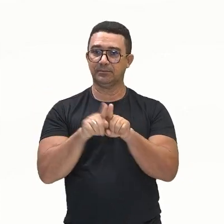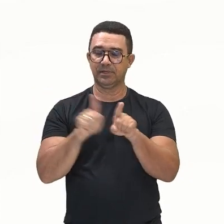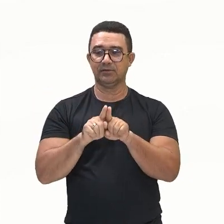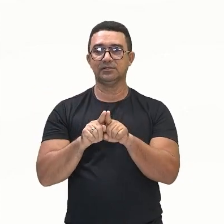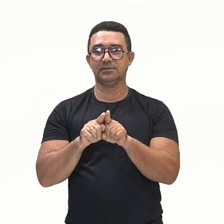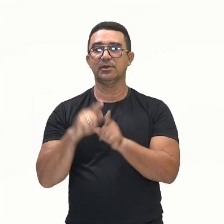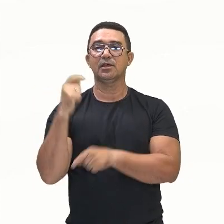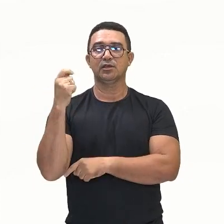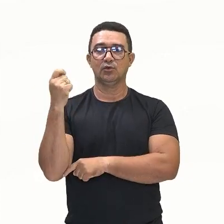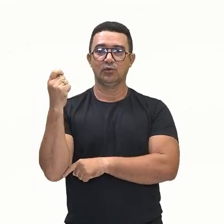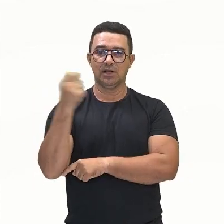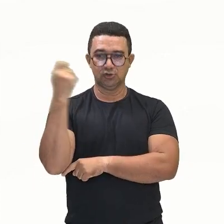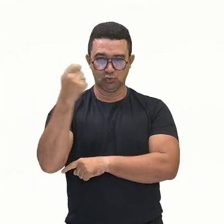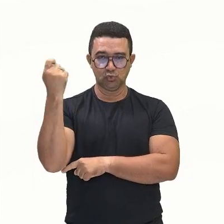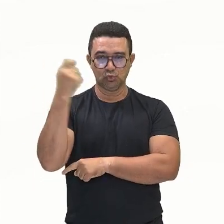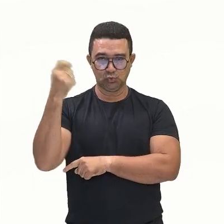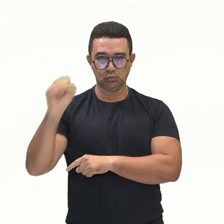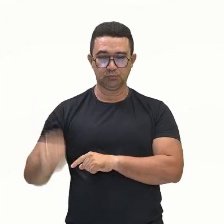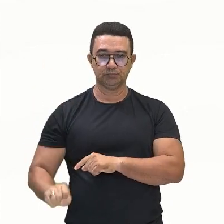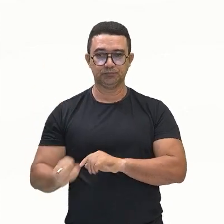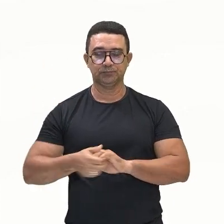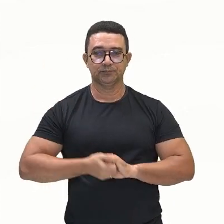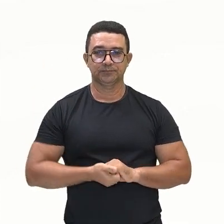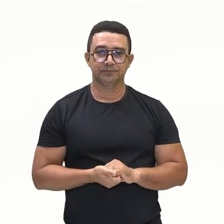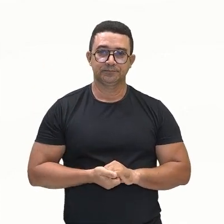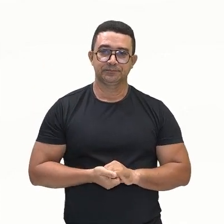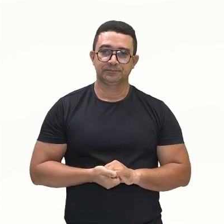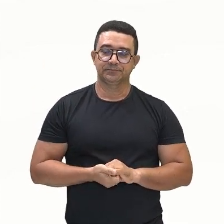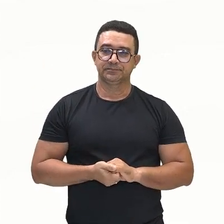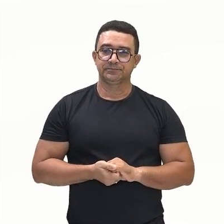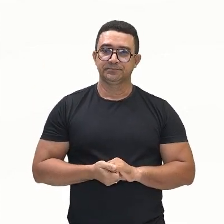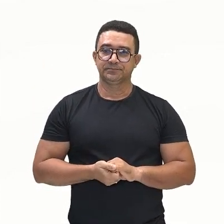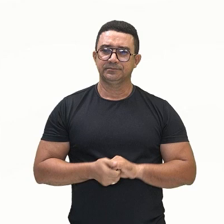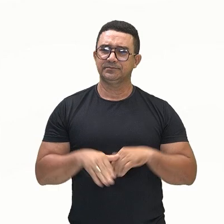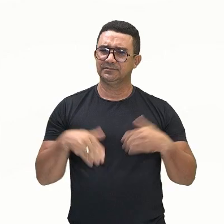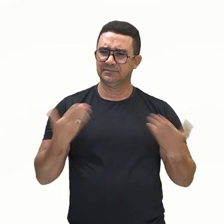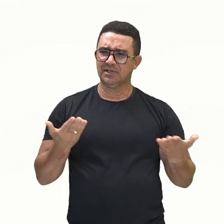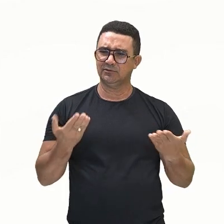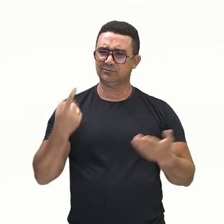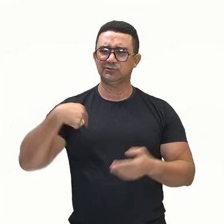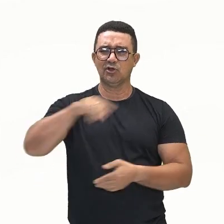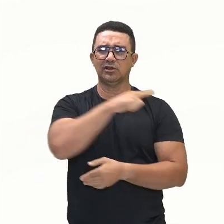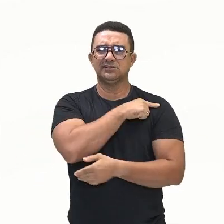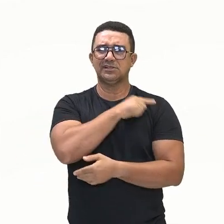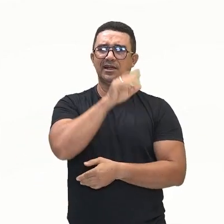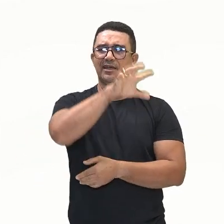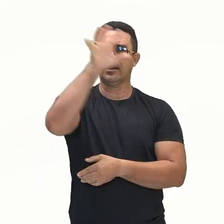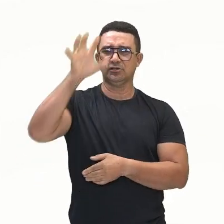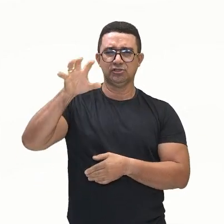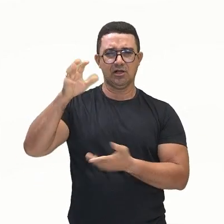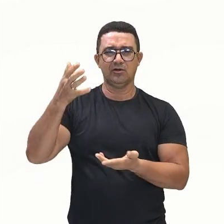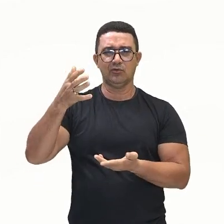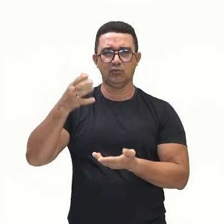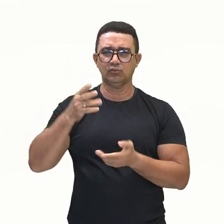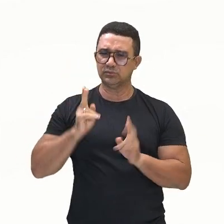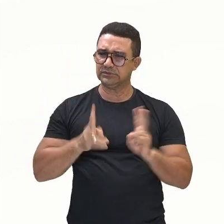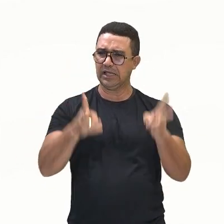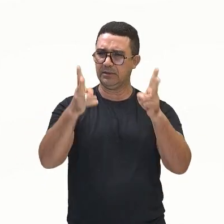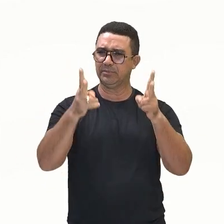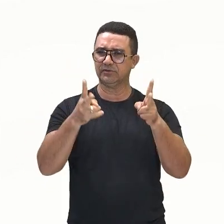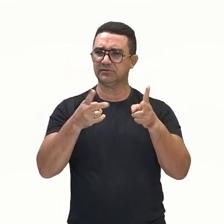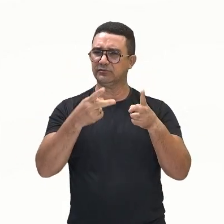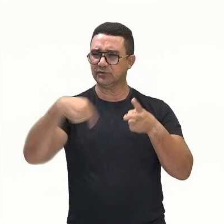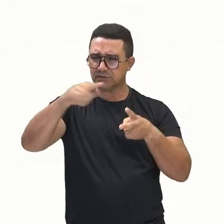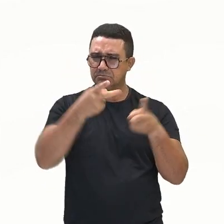Sul. Aí eu pergunto para vocês, o nosso território sempre foi desta forma que vocês estão conseguindo